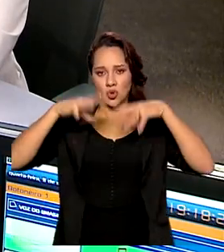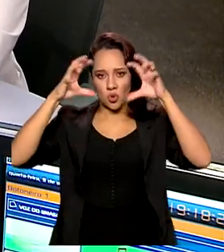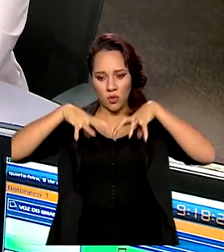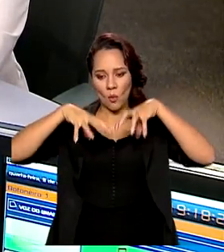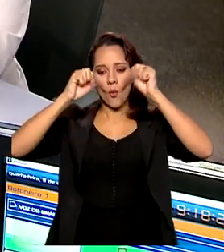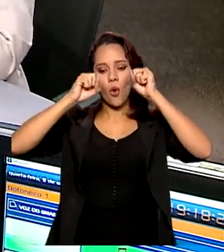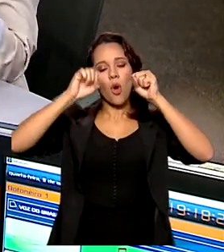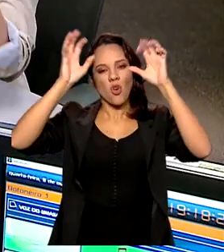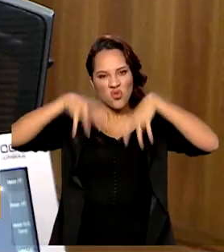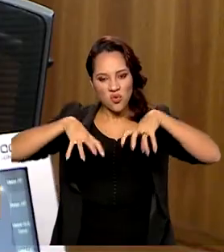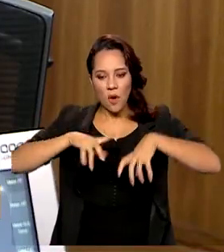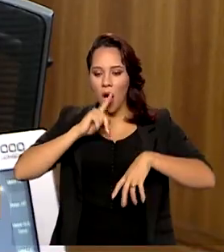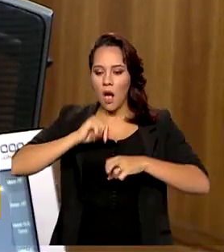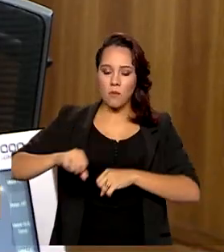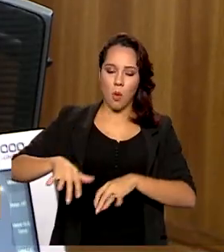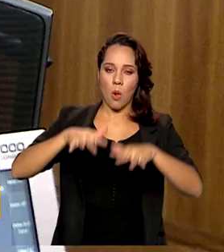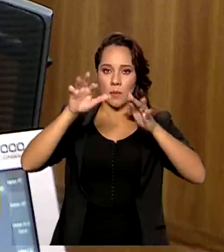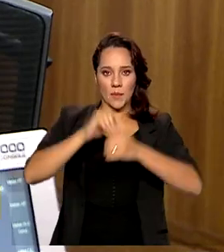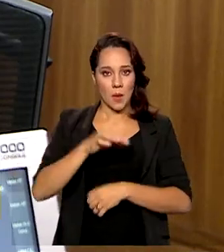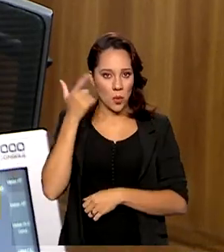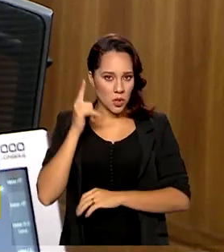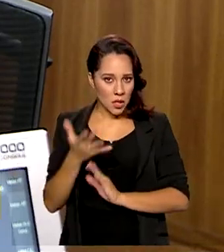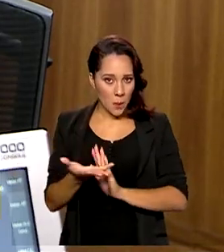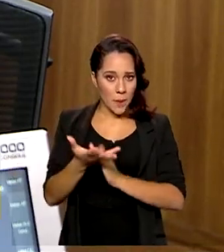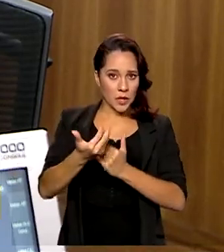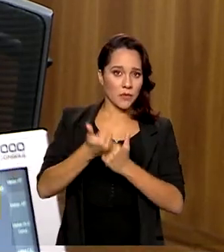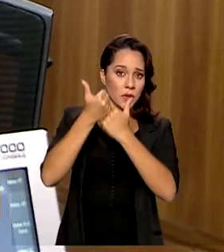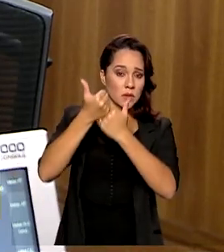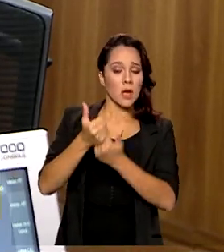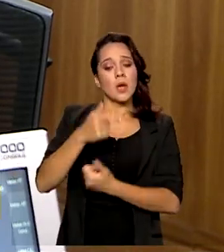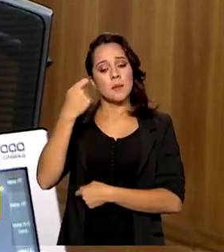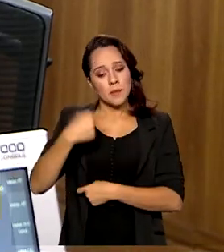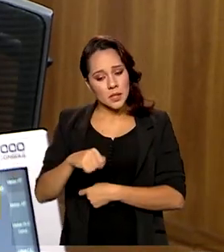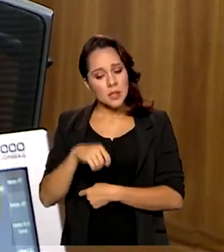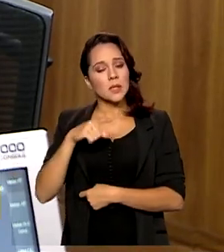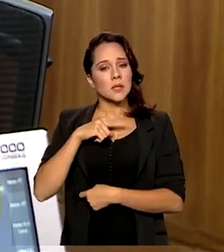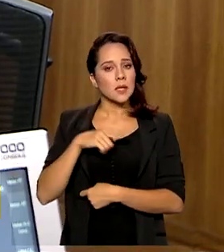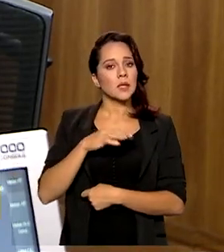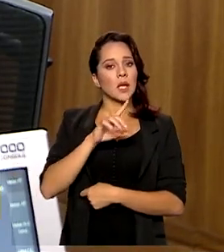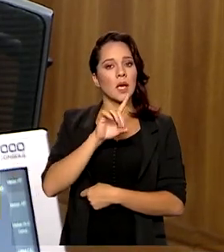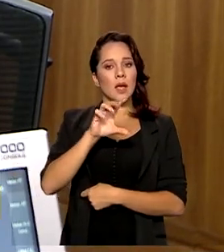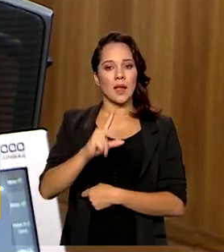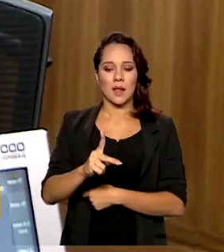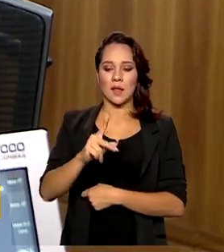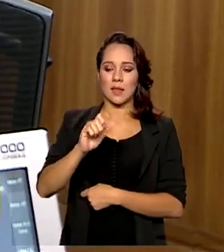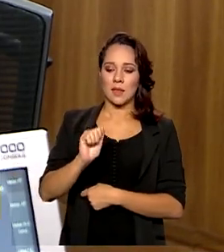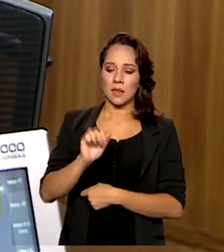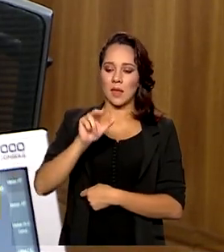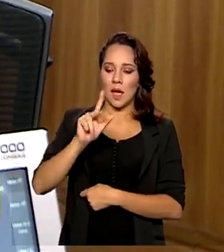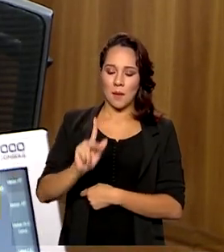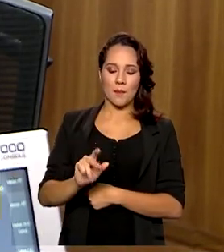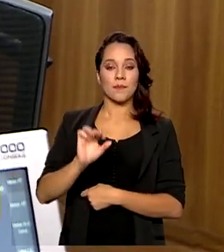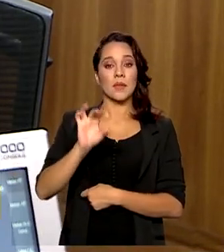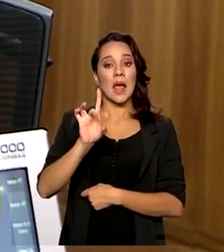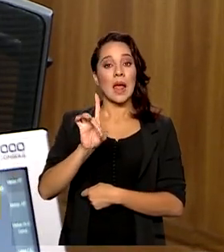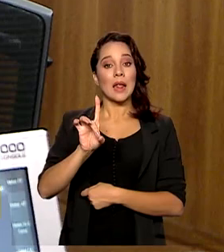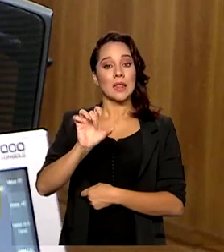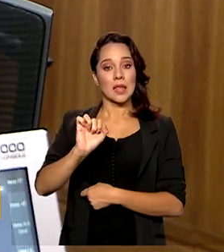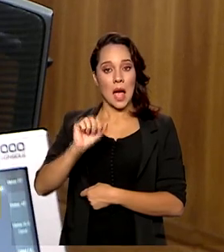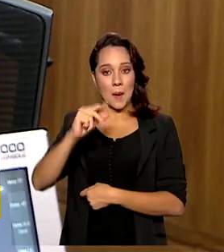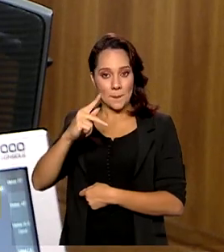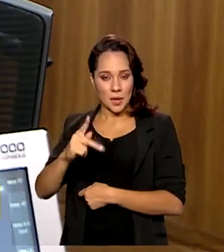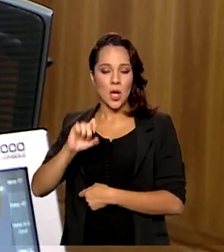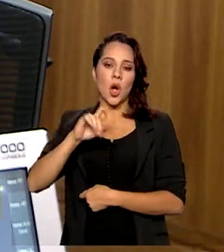ou enchente. Para receber o benefício, o agricultor precisa ter uma DAP, Declaração de Aptidão Ativa,